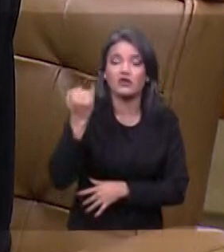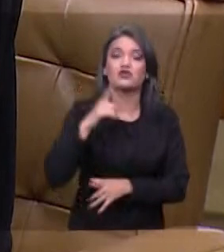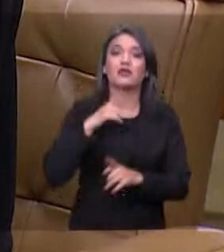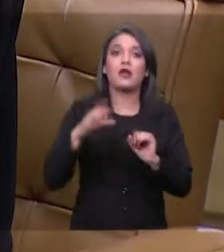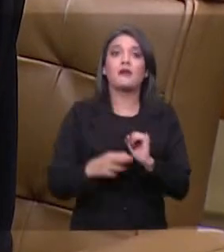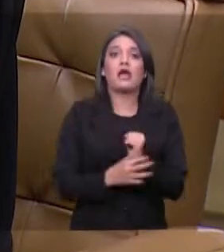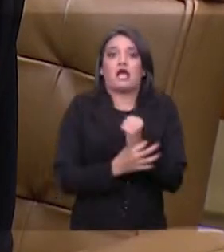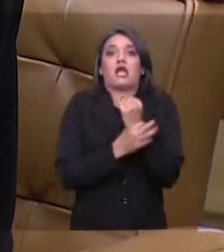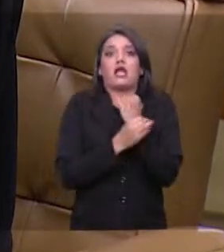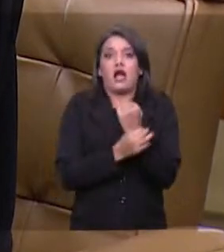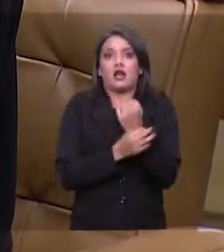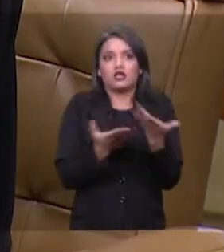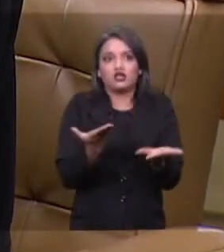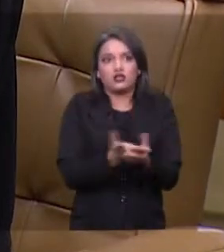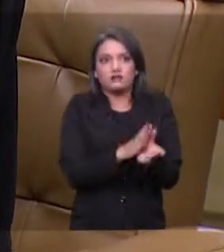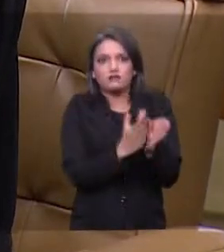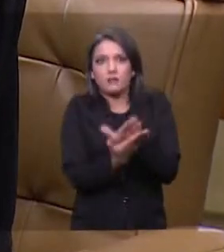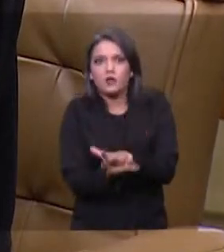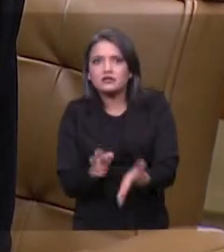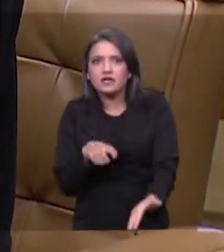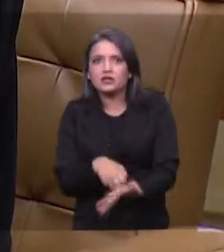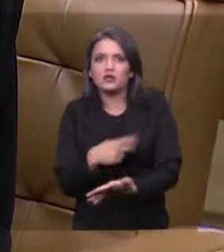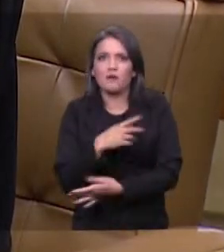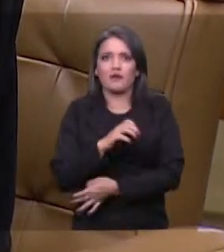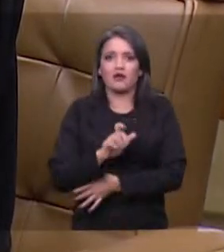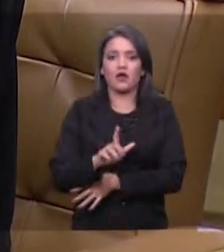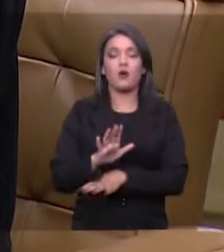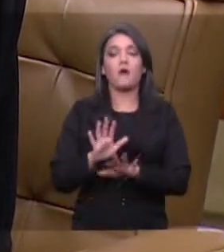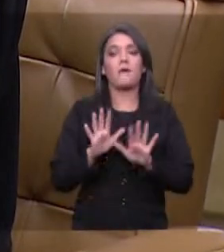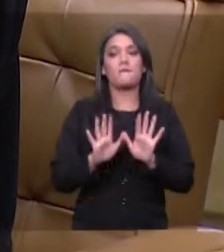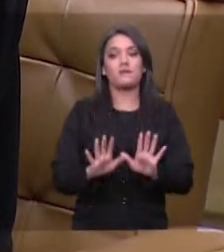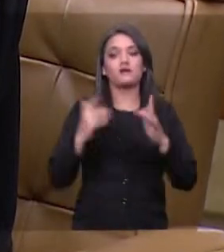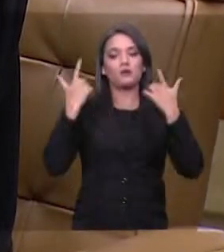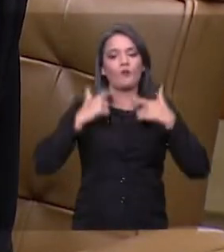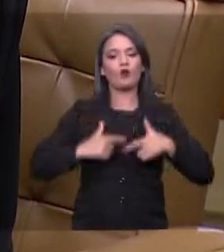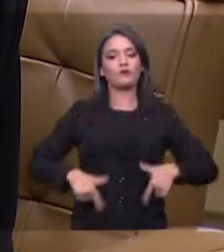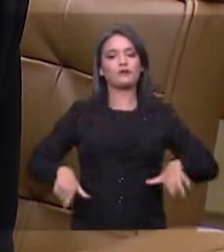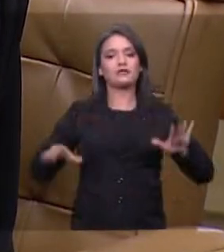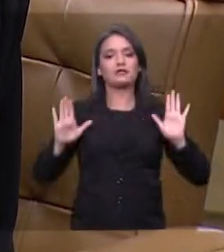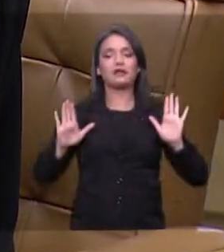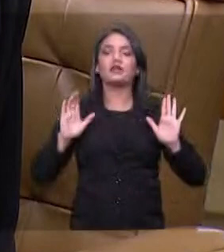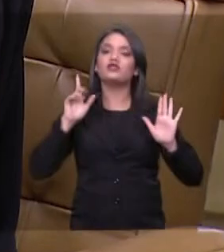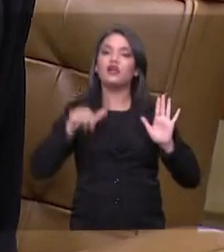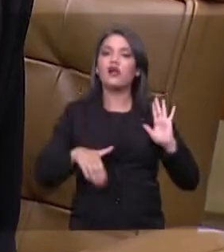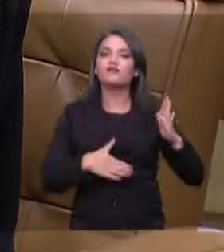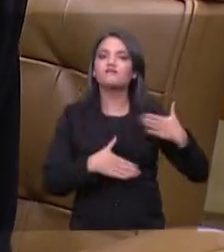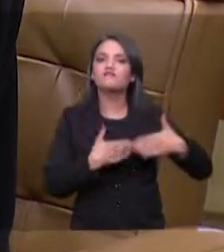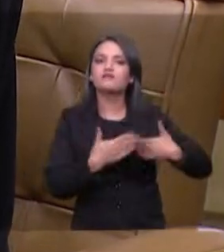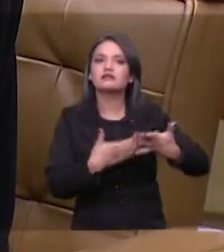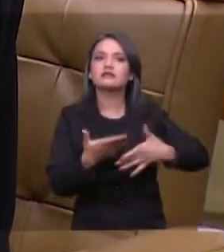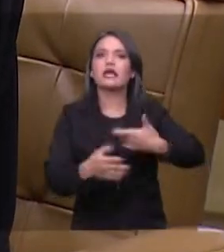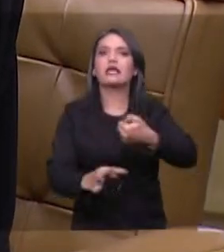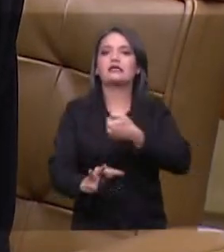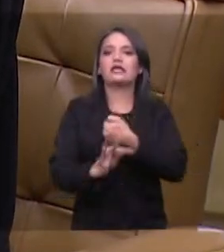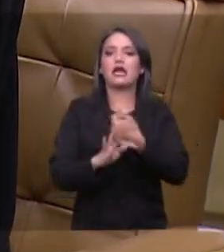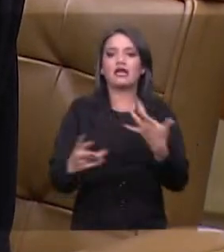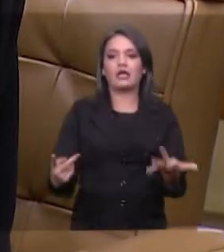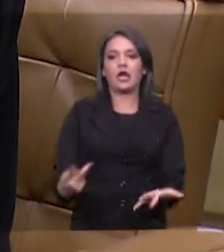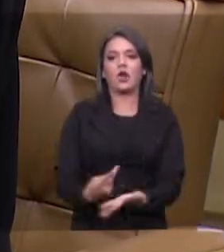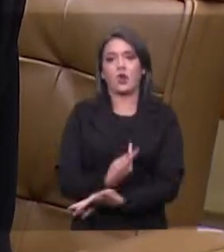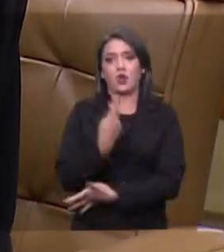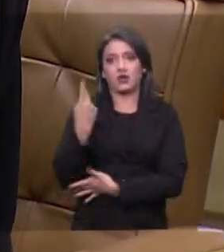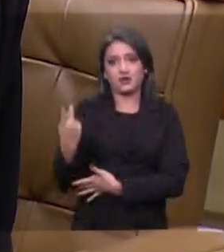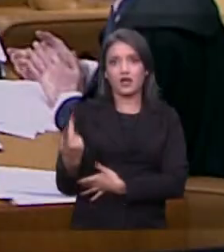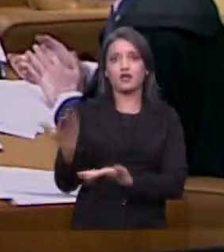no âmbito do processo penal. No entanto, a imparcialidade é uma construção técnica artificial do processo